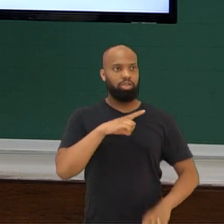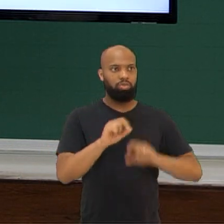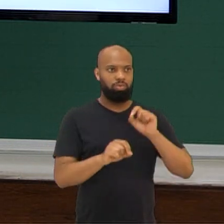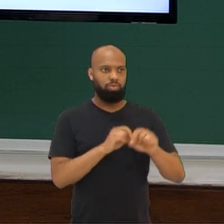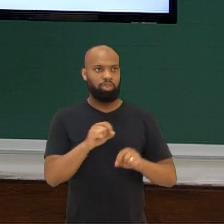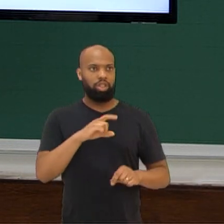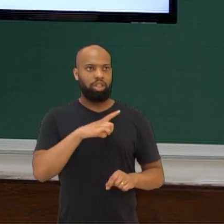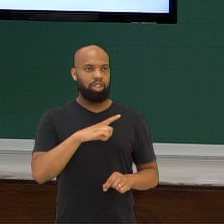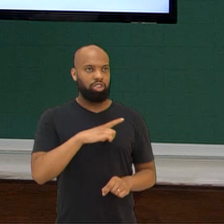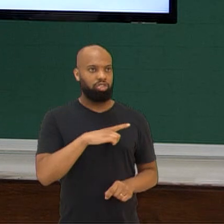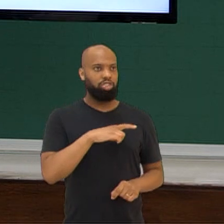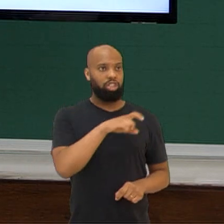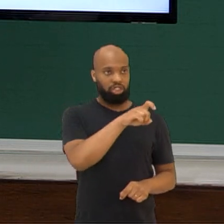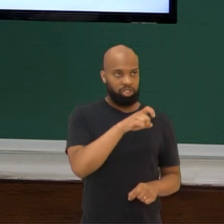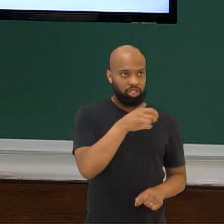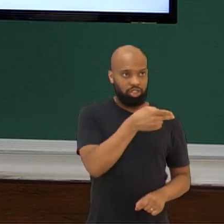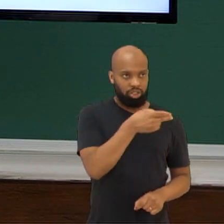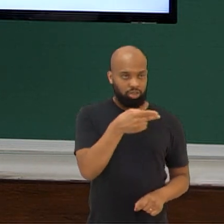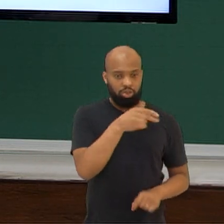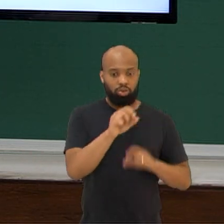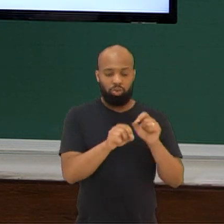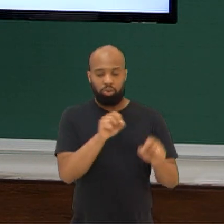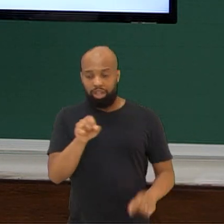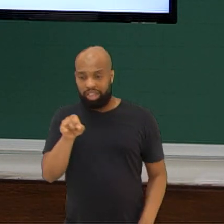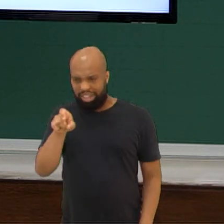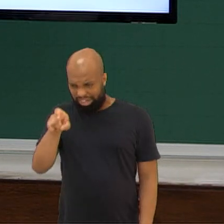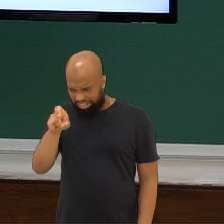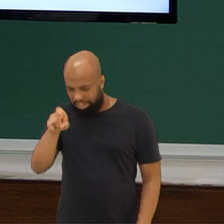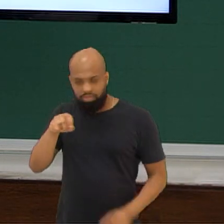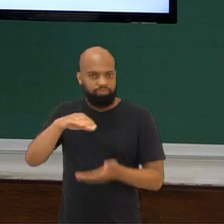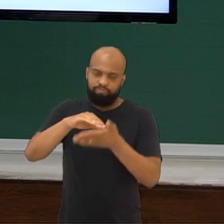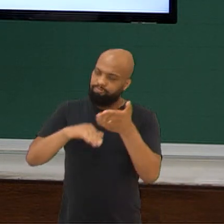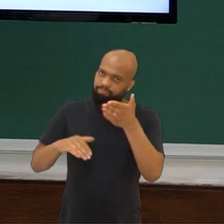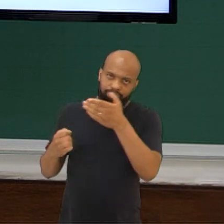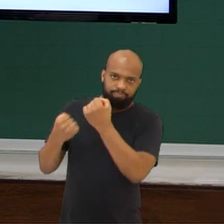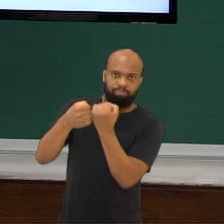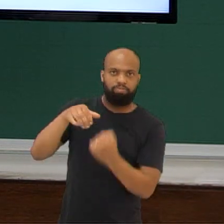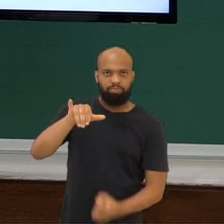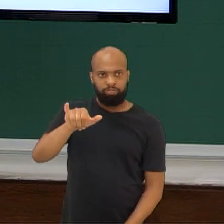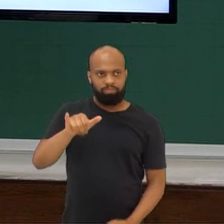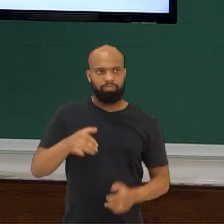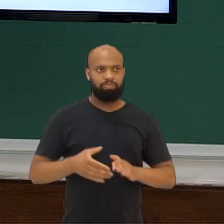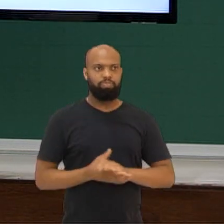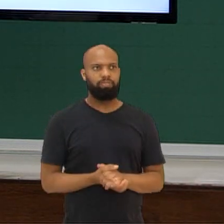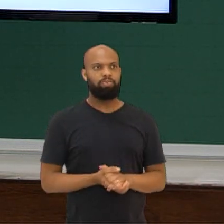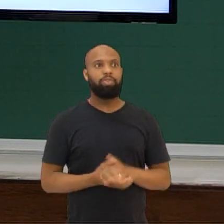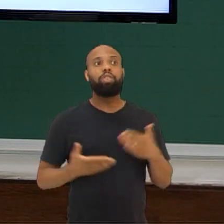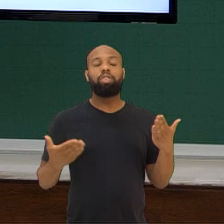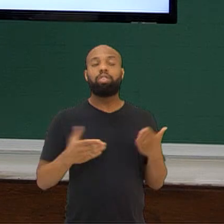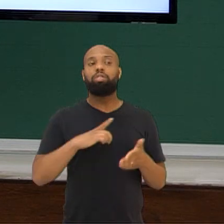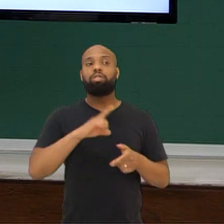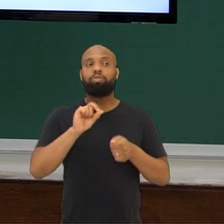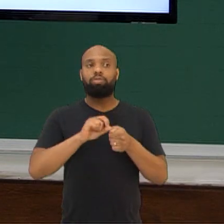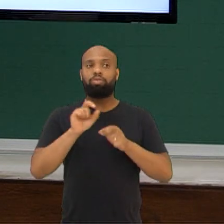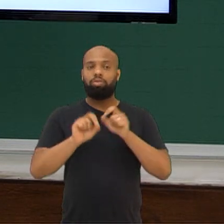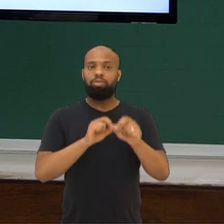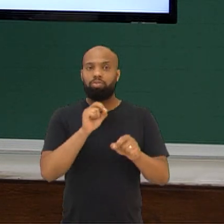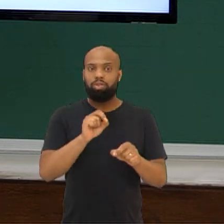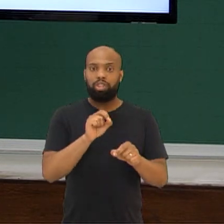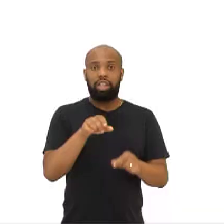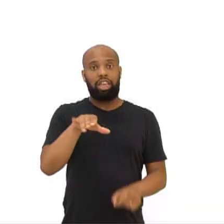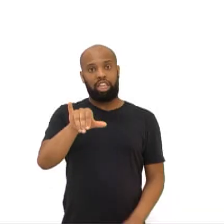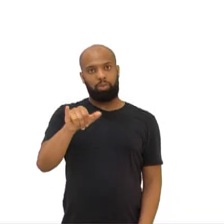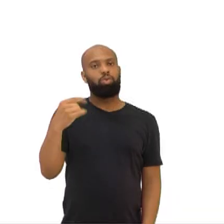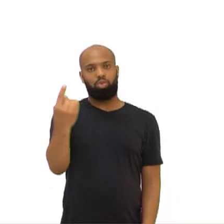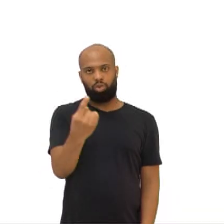a 2/3, aqui era x, coloquei y, mais 2. E agora?